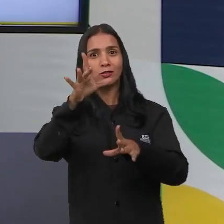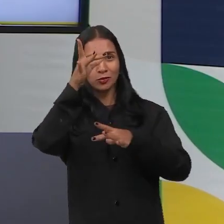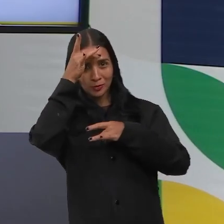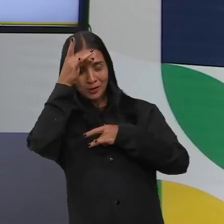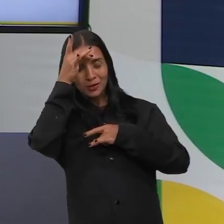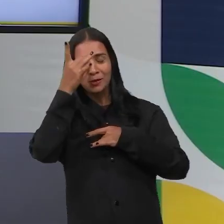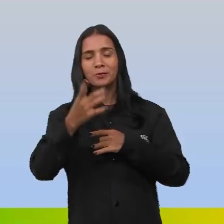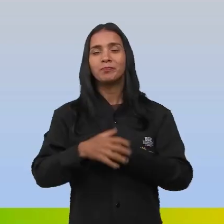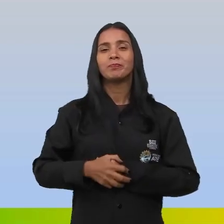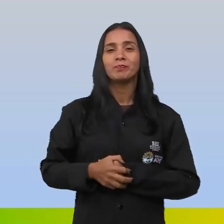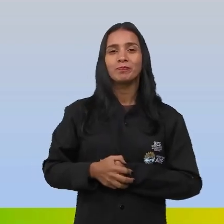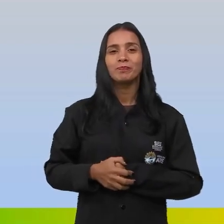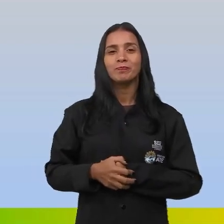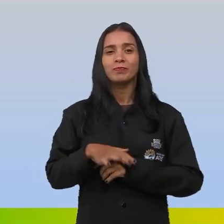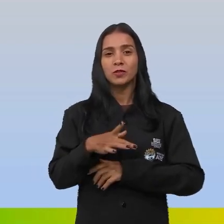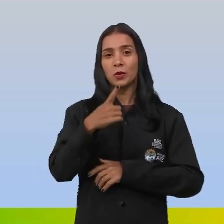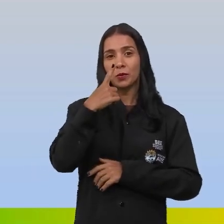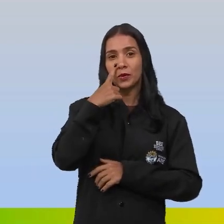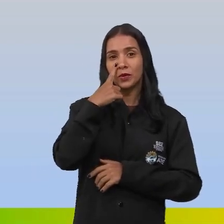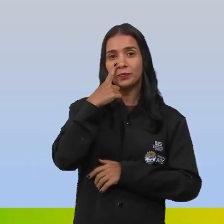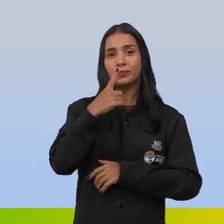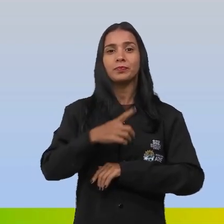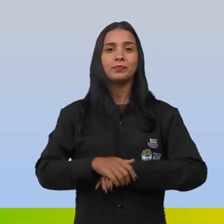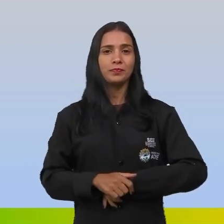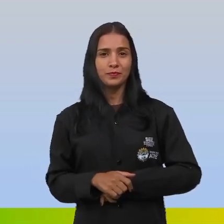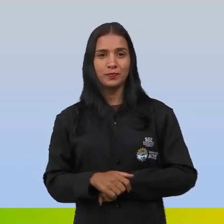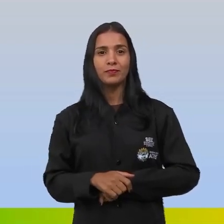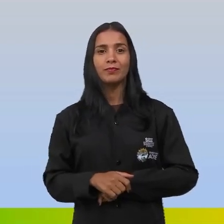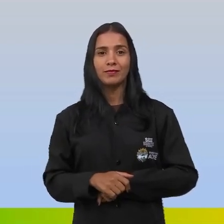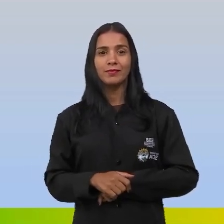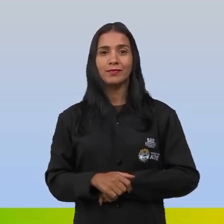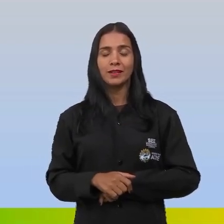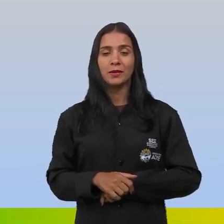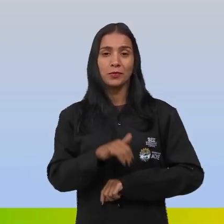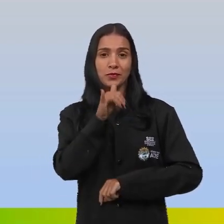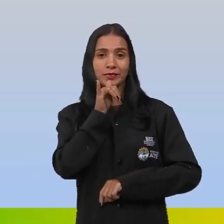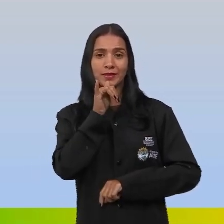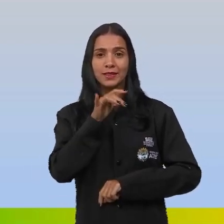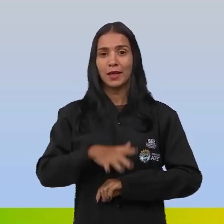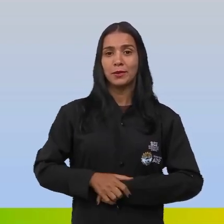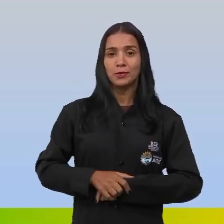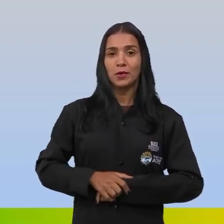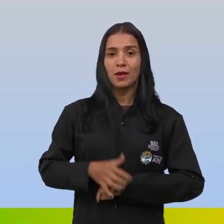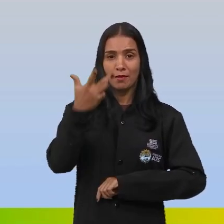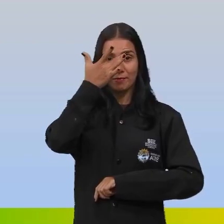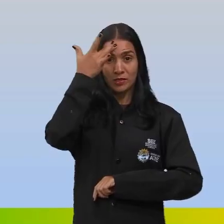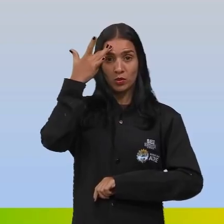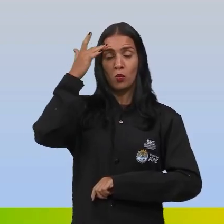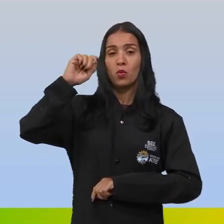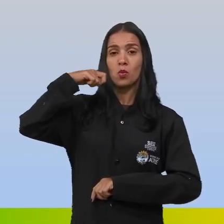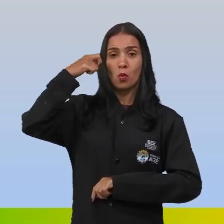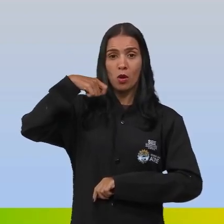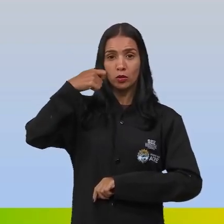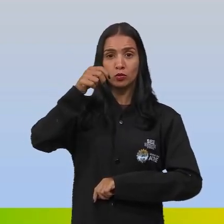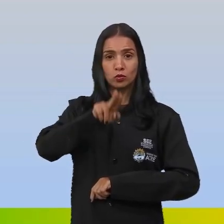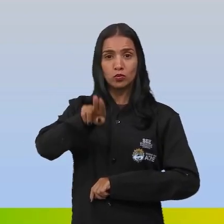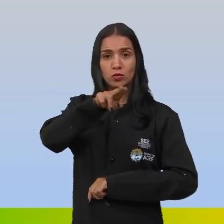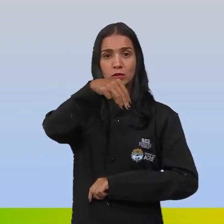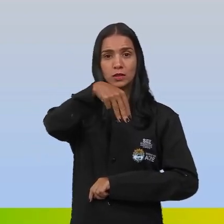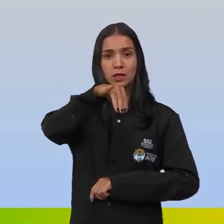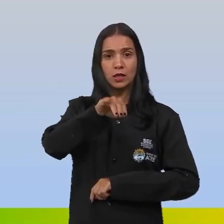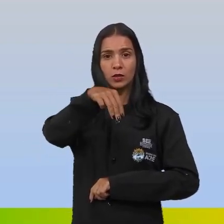história. Seguindo ainda, o ator, por exemplo, de mímica, ele utiliza